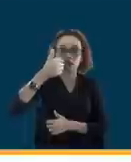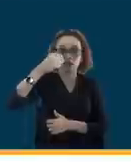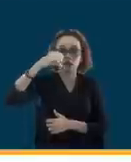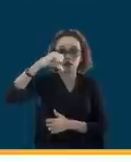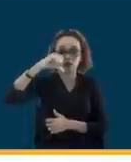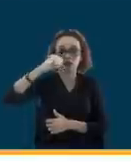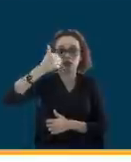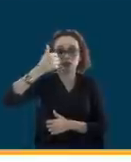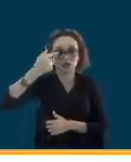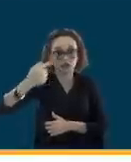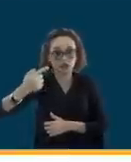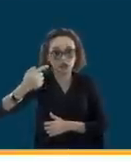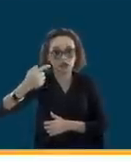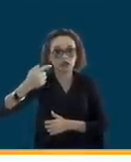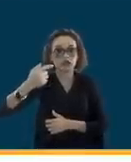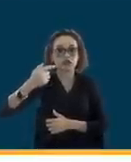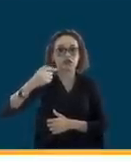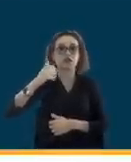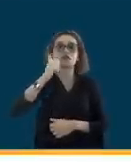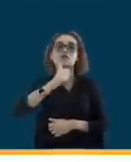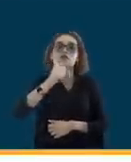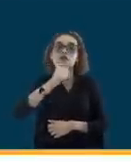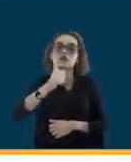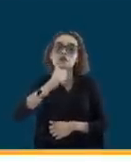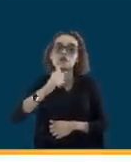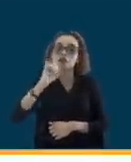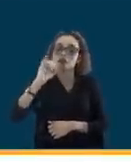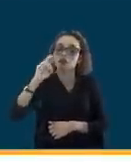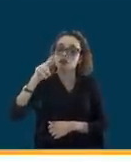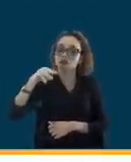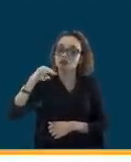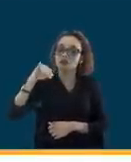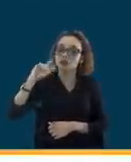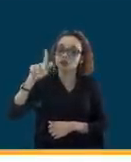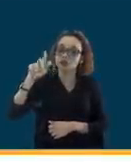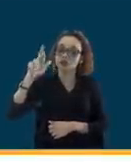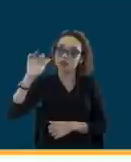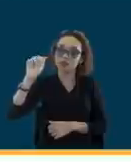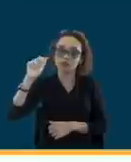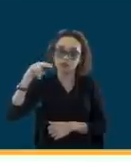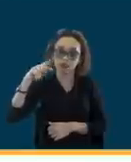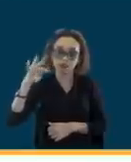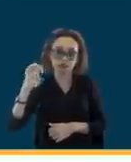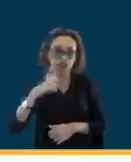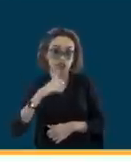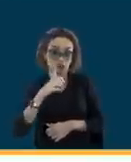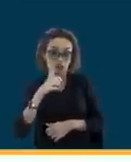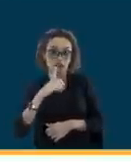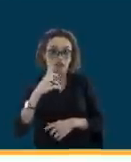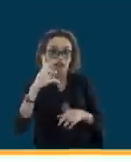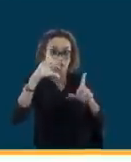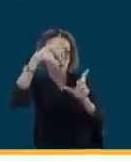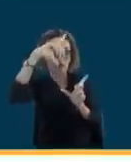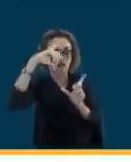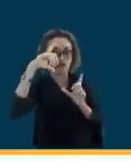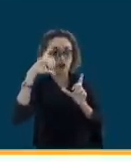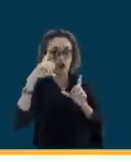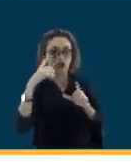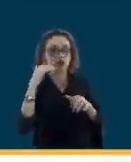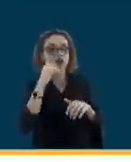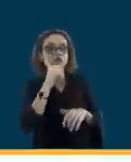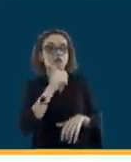1917. E mulheres imigrantes. Eu tenho uma foto que é lindíssima, que é uma mulher falando para uma multidão